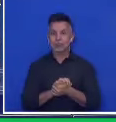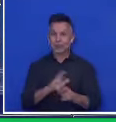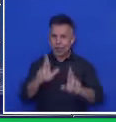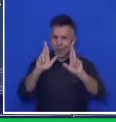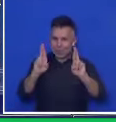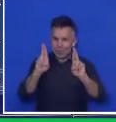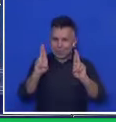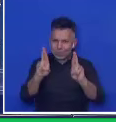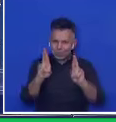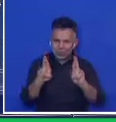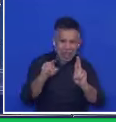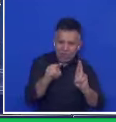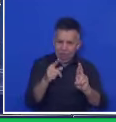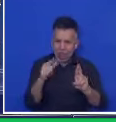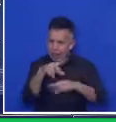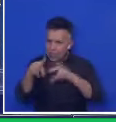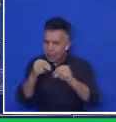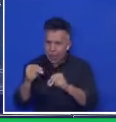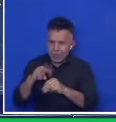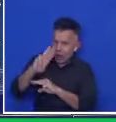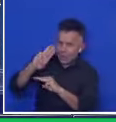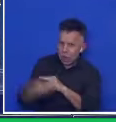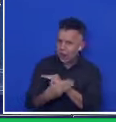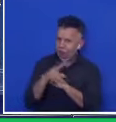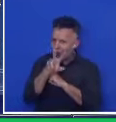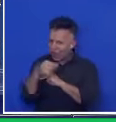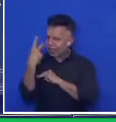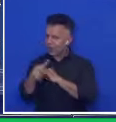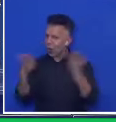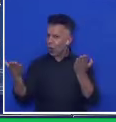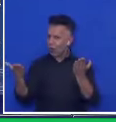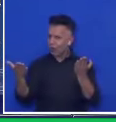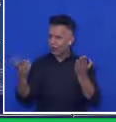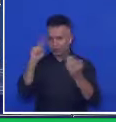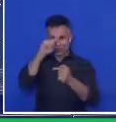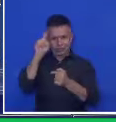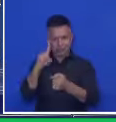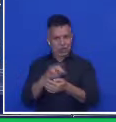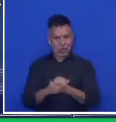Dedos cruzados, será que esse prêmio milionário vai ser seu?